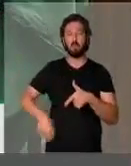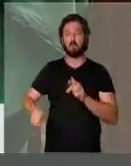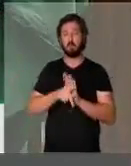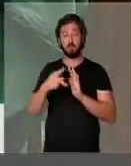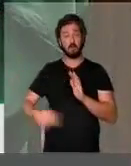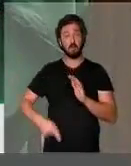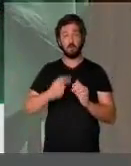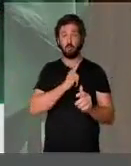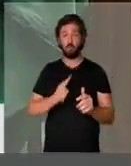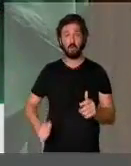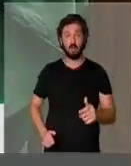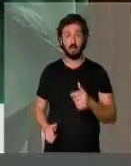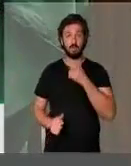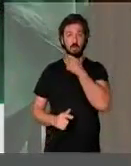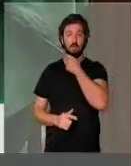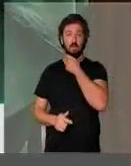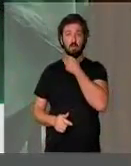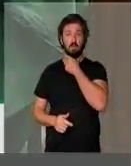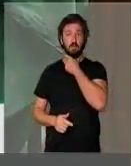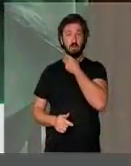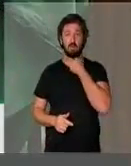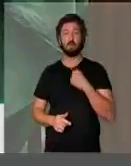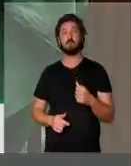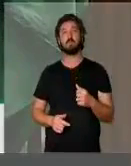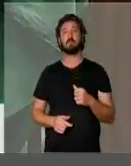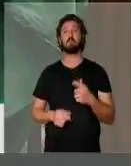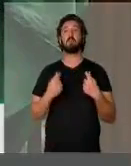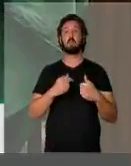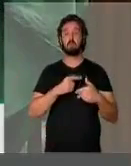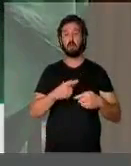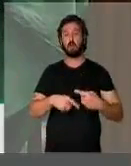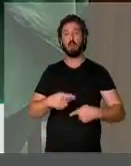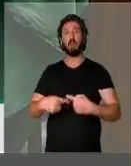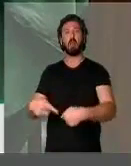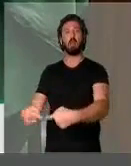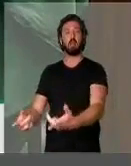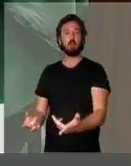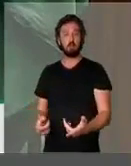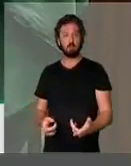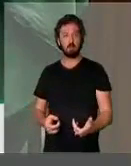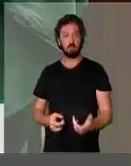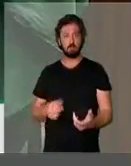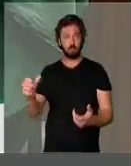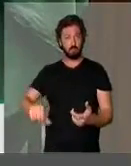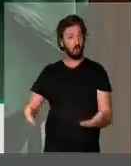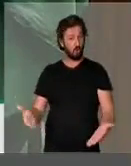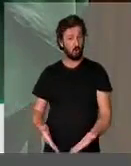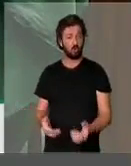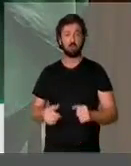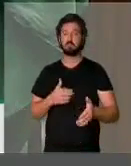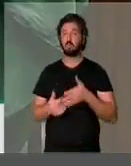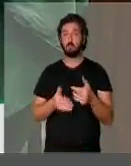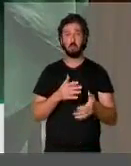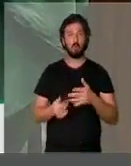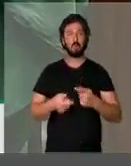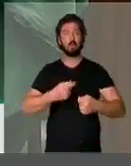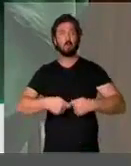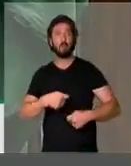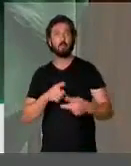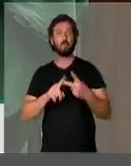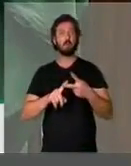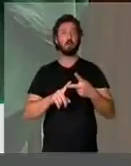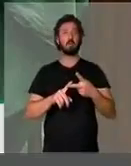uma série de atitudes, de ações que foram jogando o nosso país nessa lama em que ele está hoje, seja ela